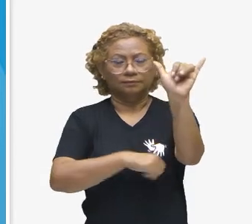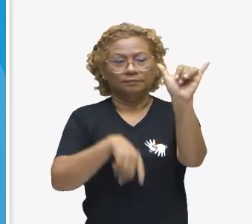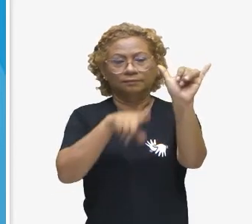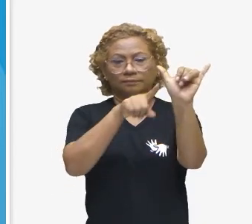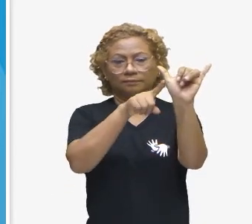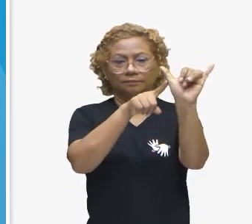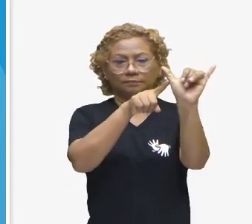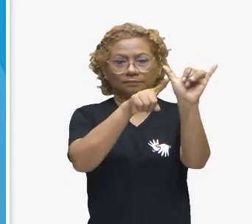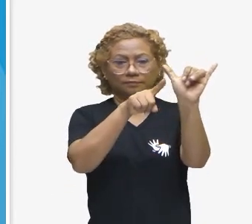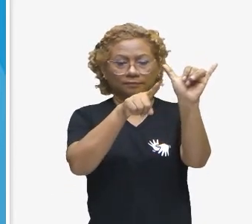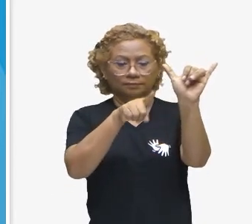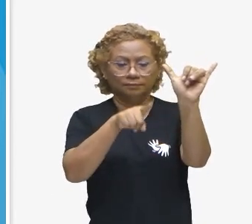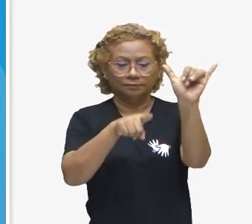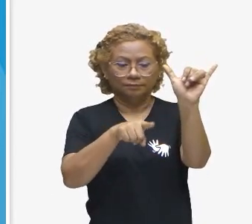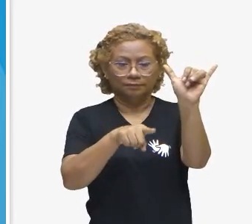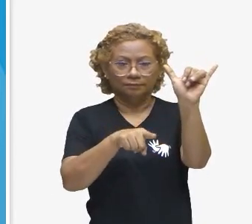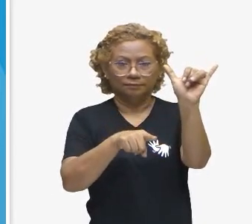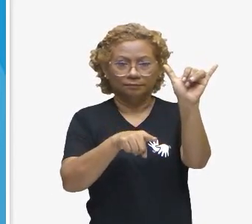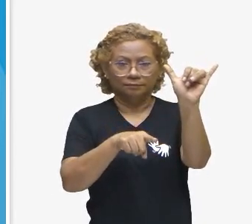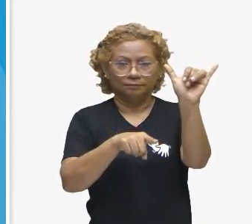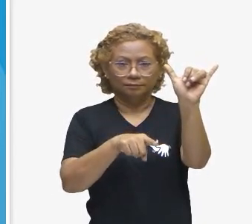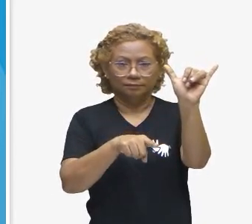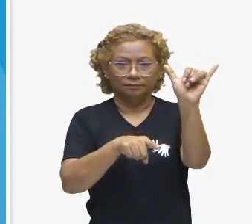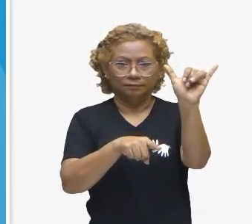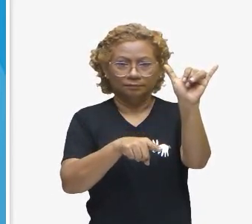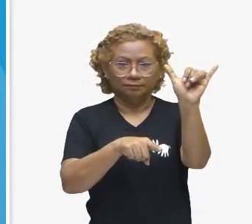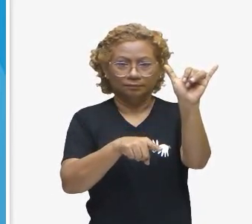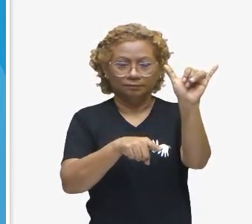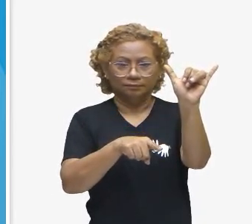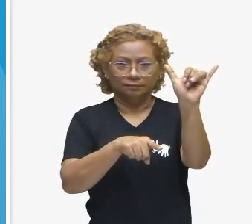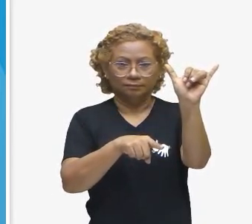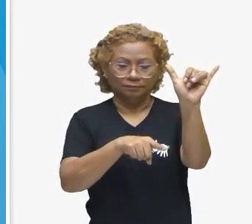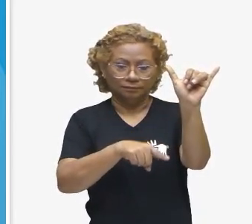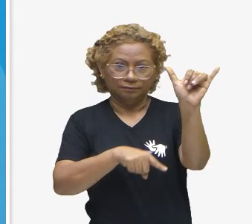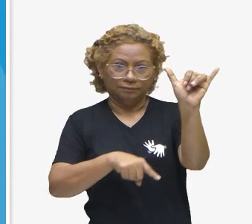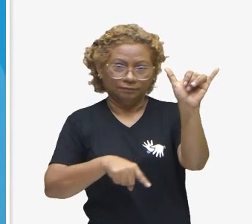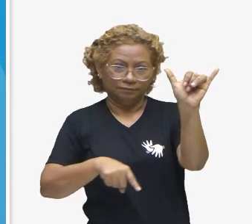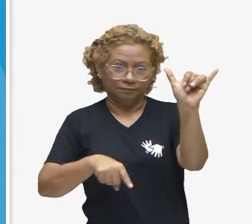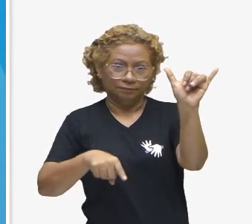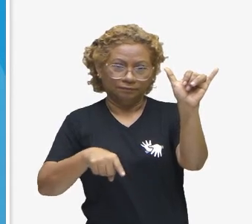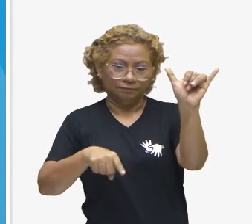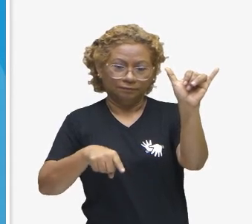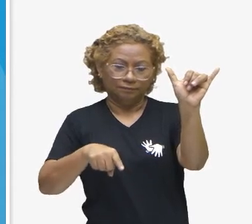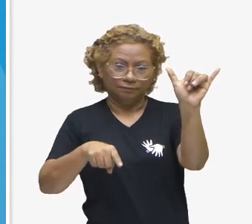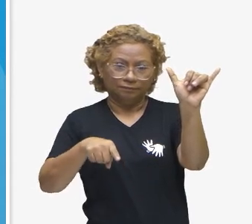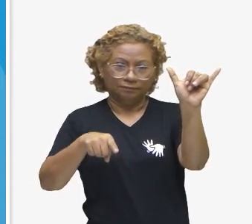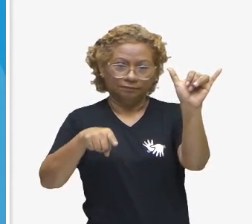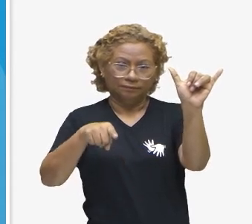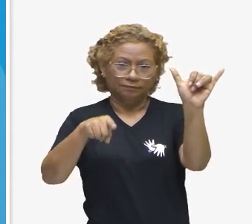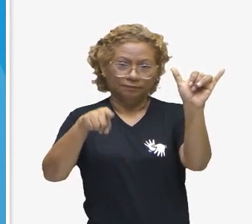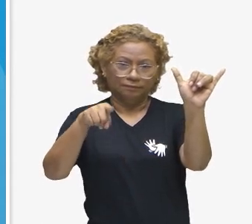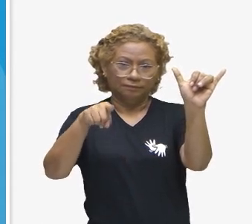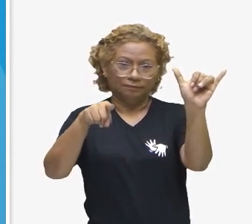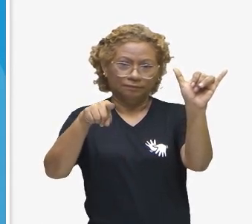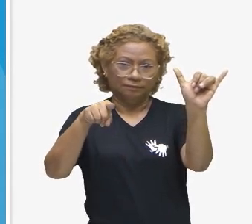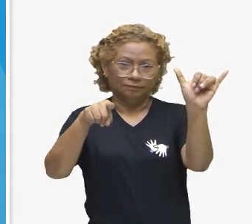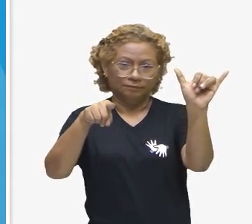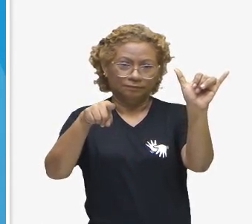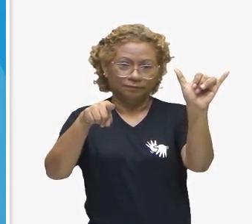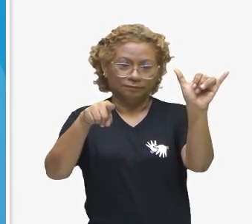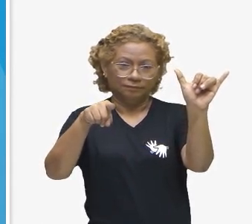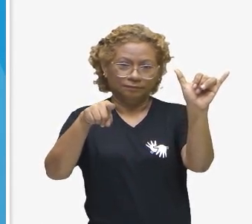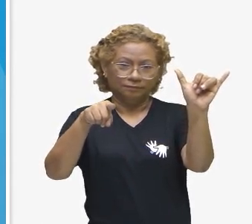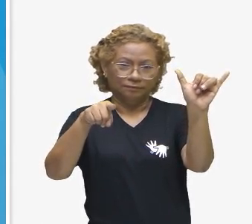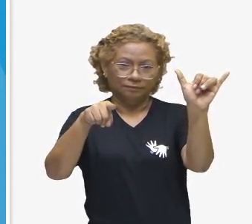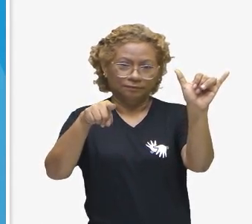continua. π, vamos marcar ali no menos 1 e até fechar o ciclo, que é